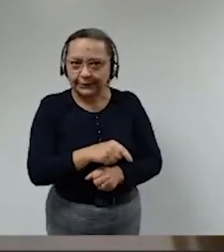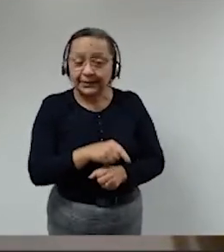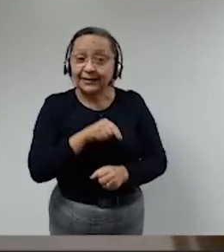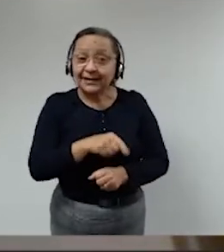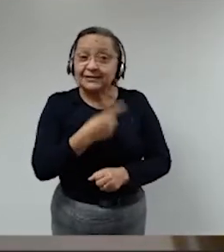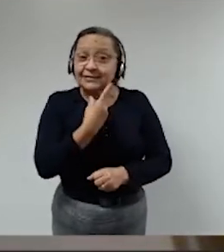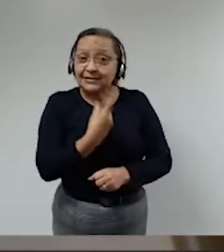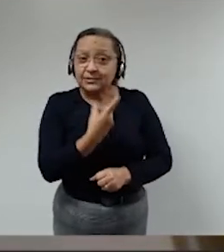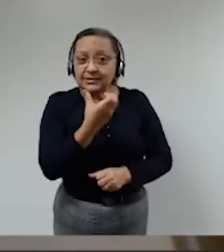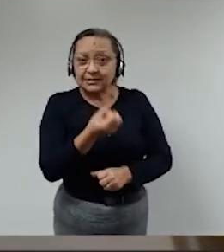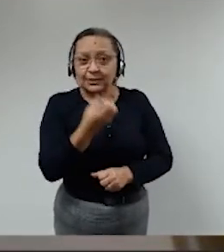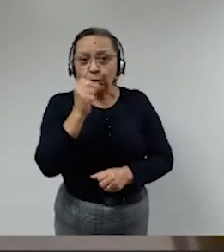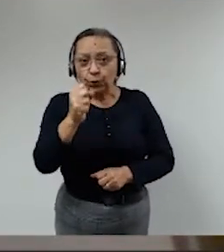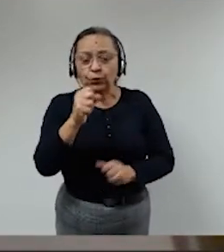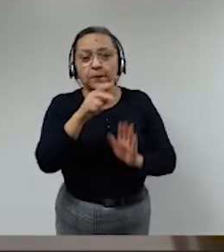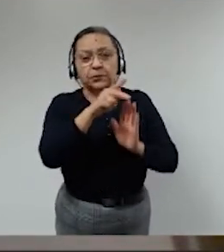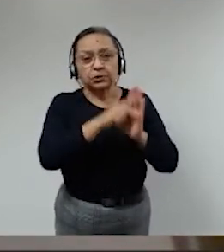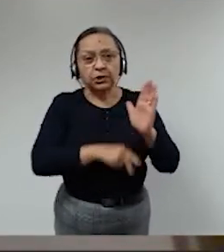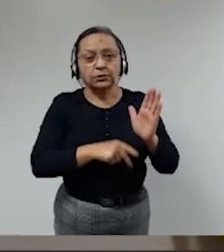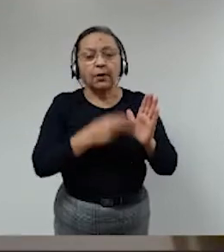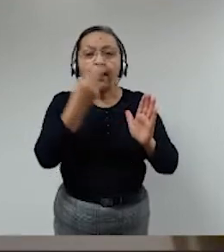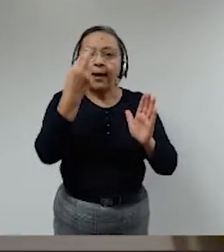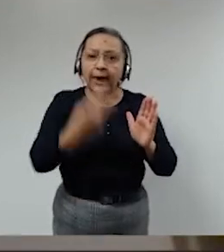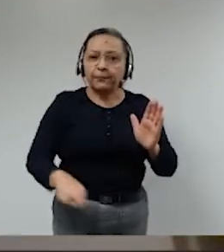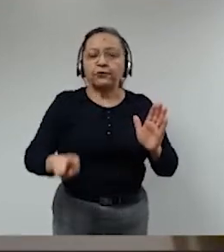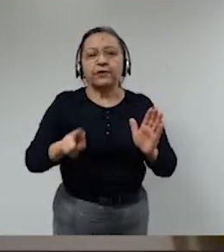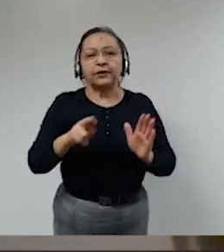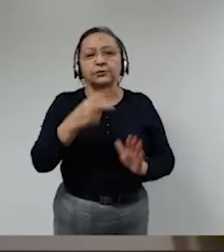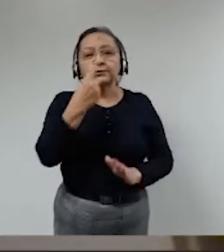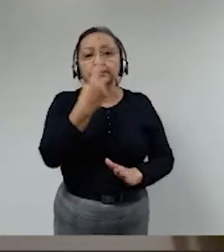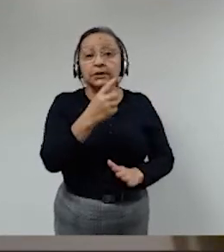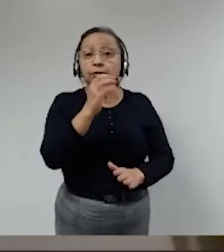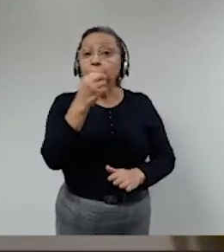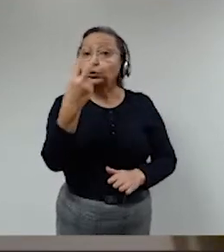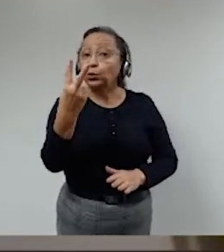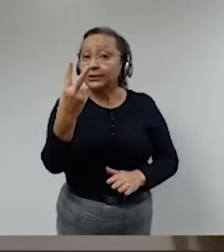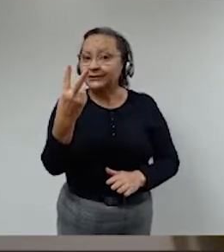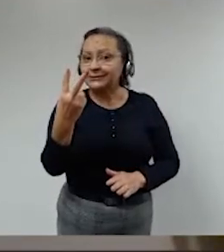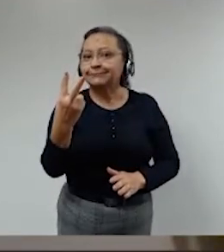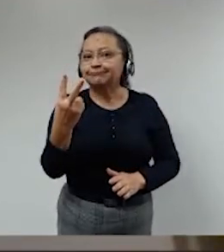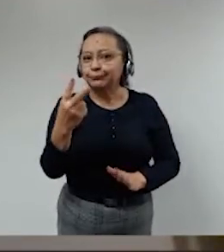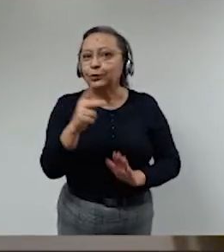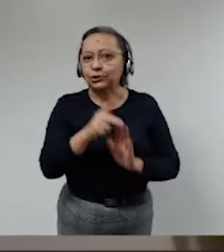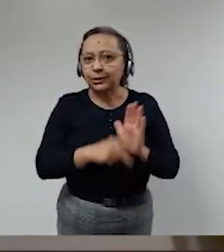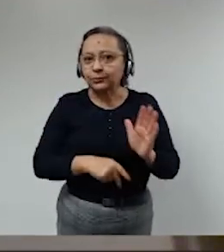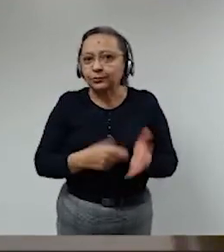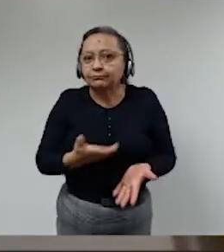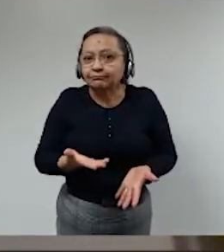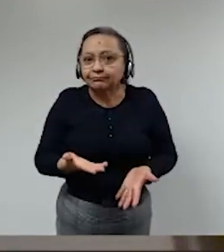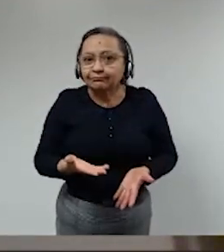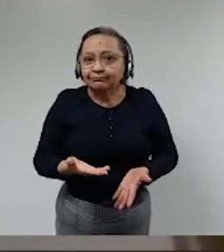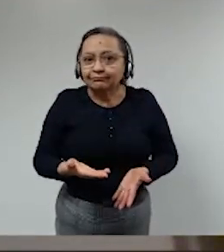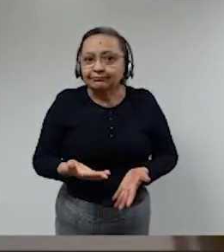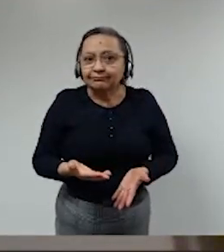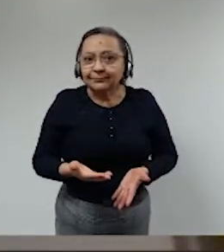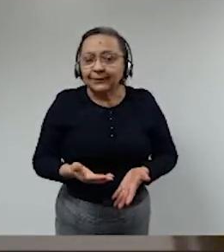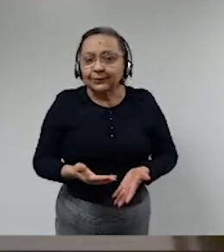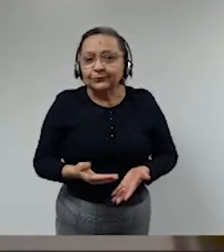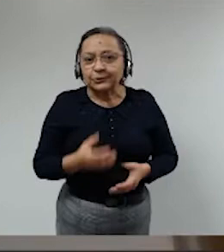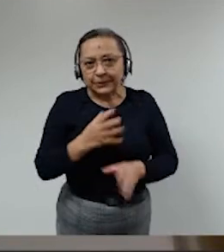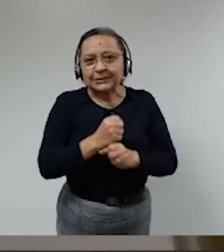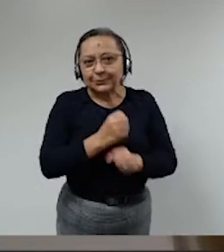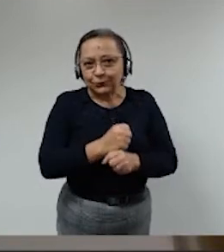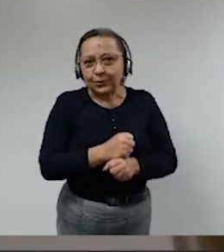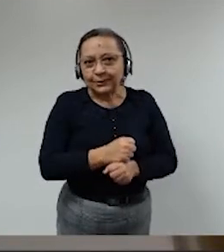Desses 168 projetos, reprovaram 102 prestações de contas, ou seja, você tem quase aí 2/3 reprovados de prestações